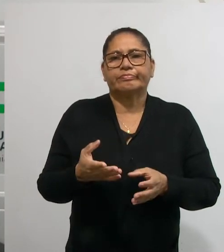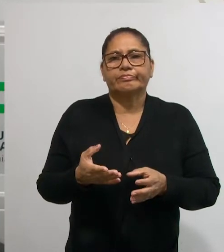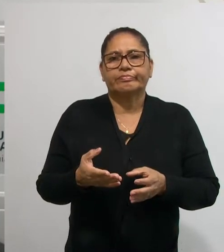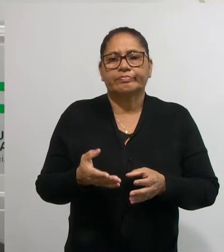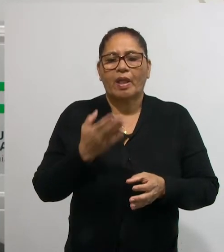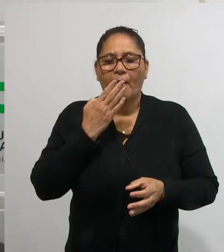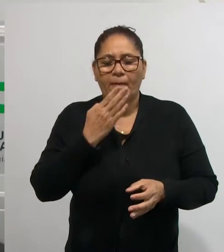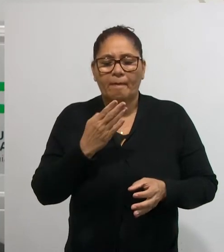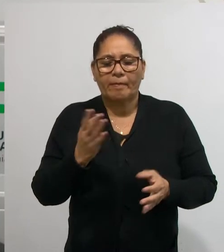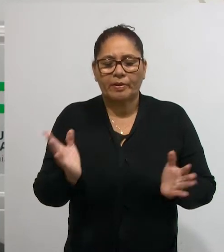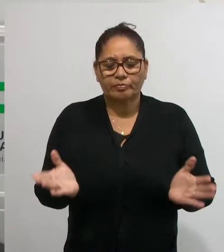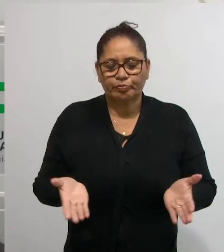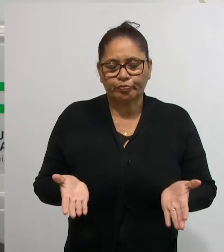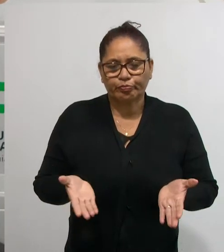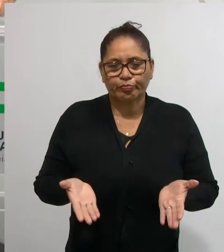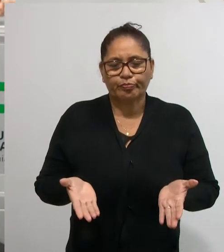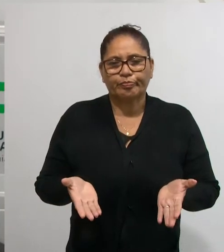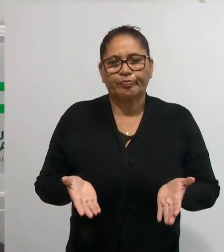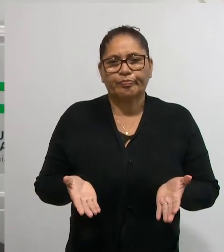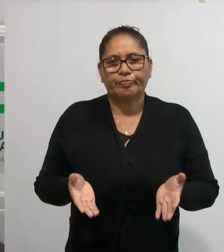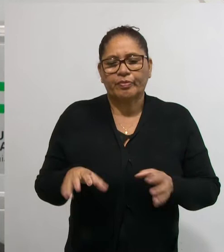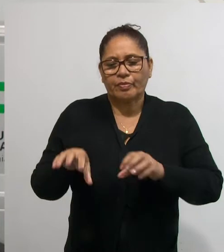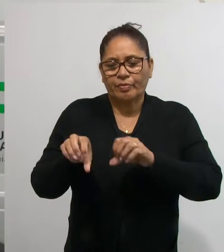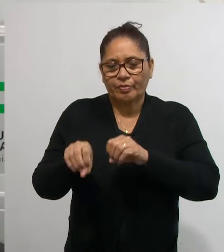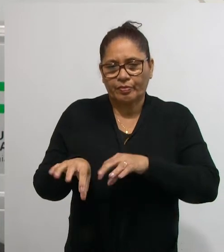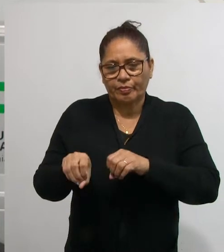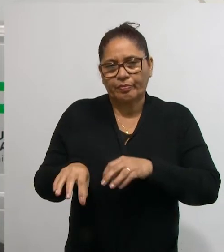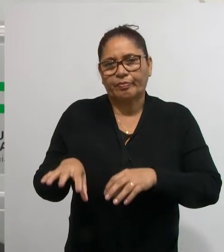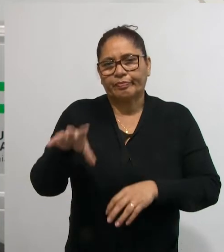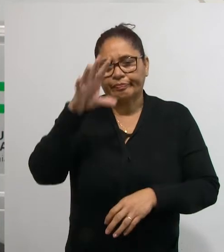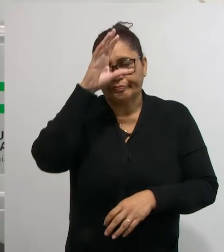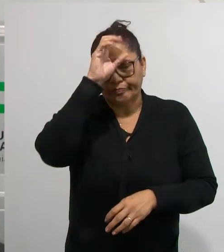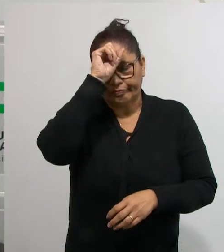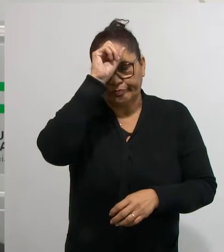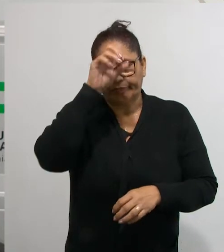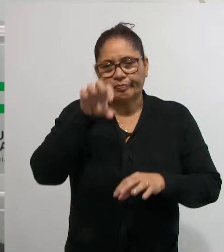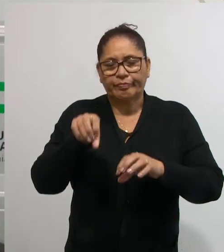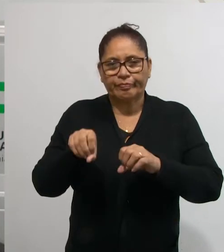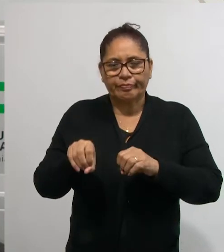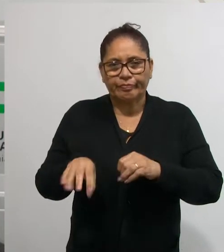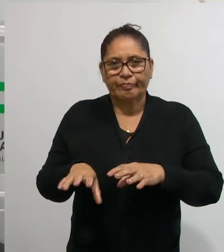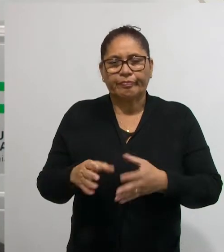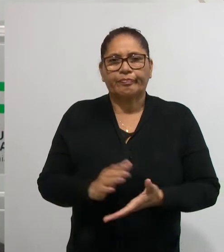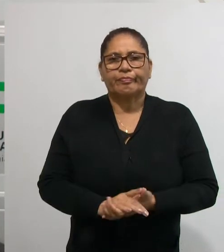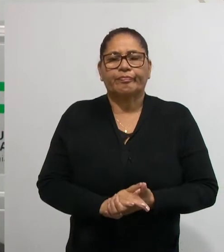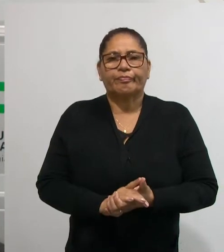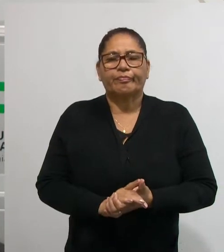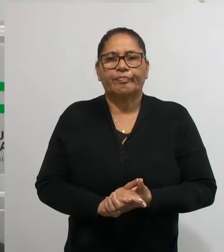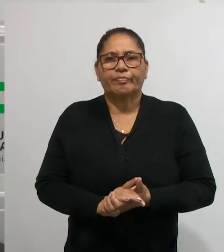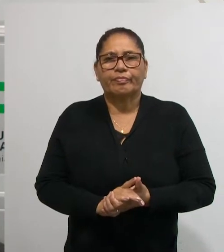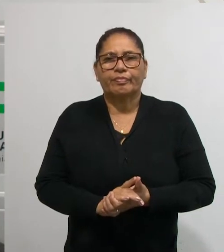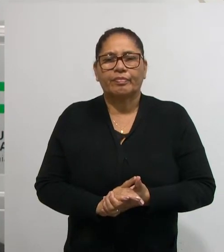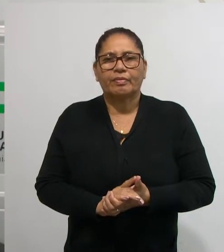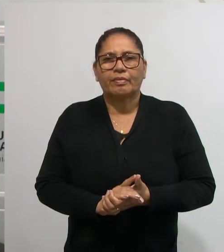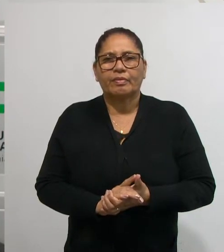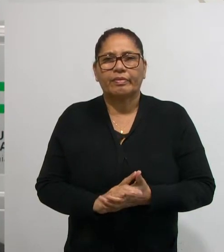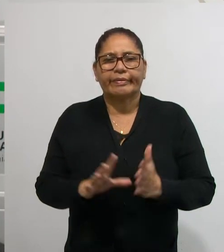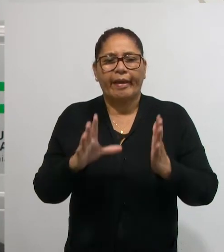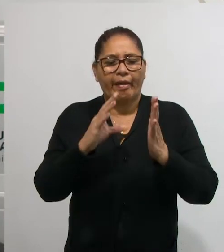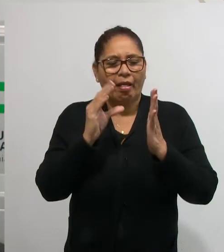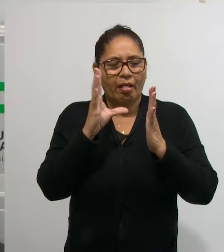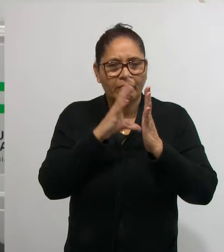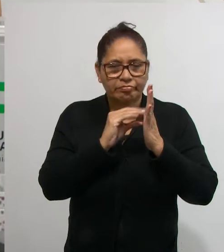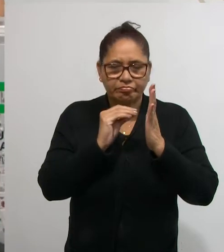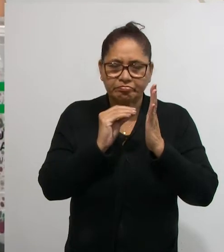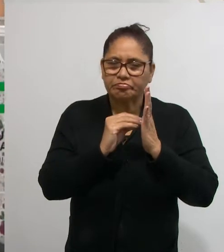aquele momento de situação de ensinar e aprender. Então, o ensino, ele traz essas abordagens que são inseparáveis,